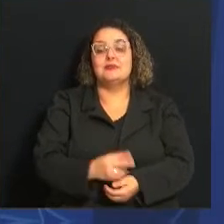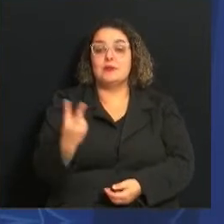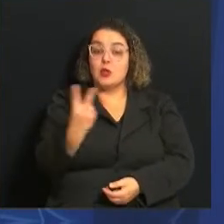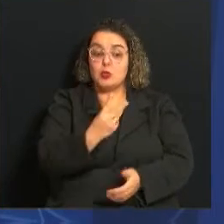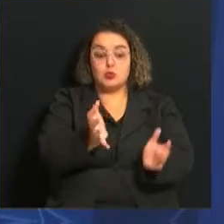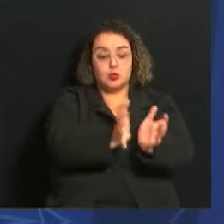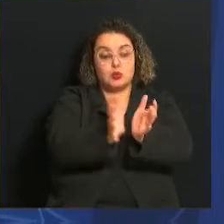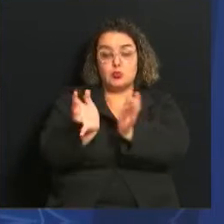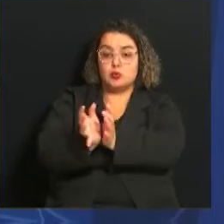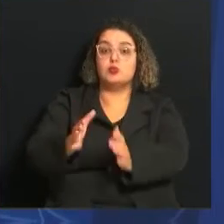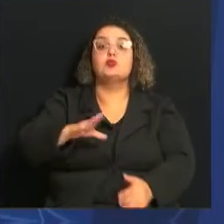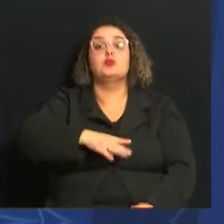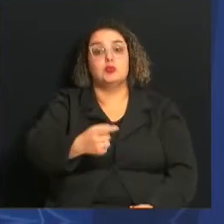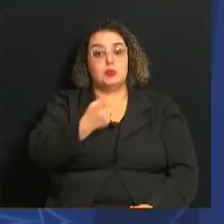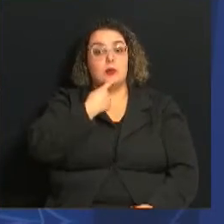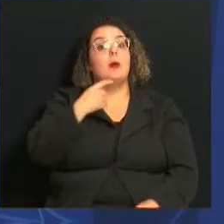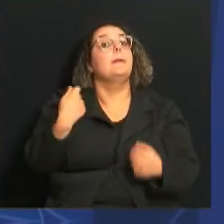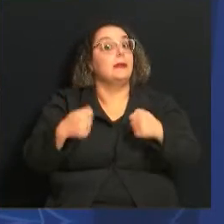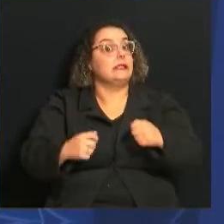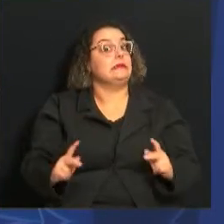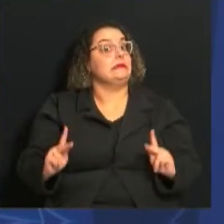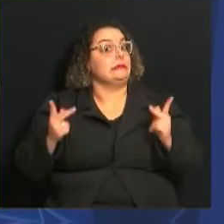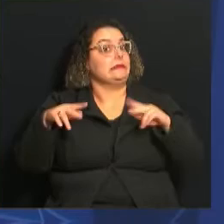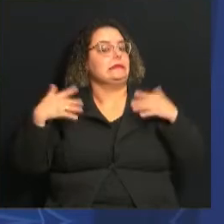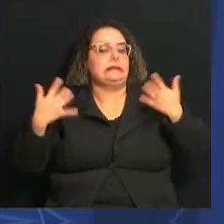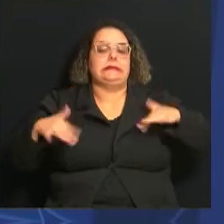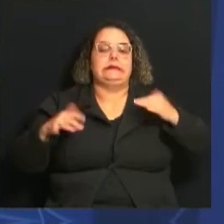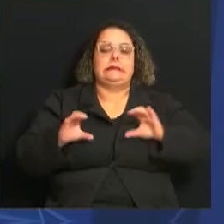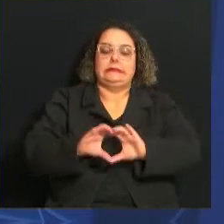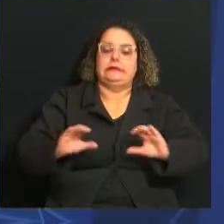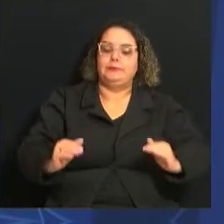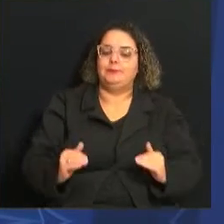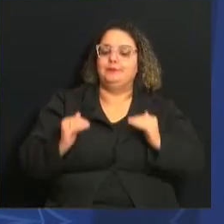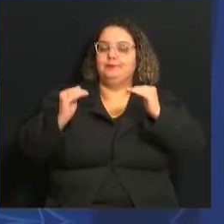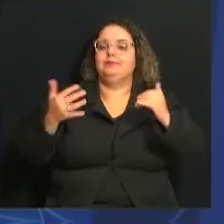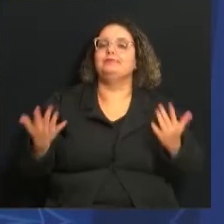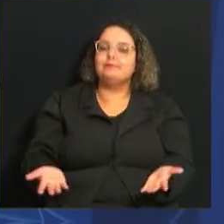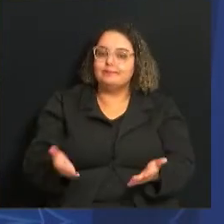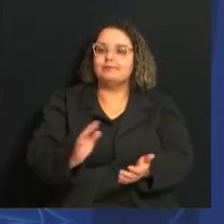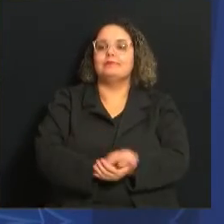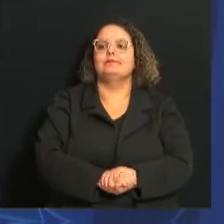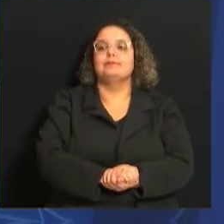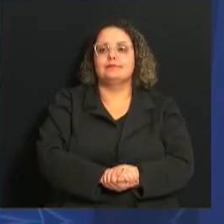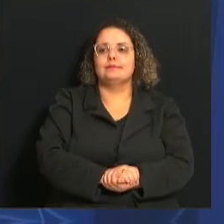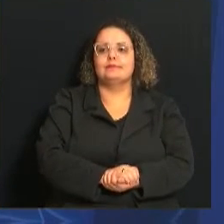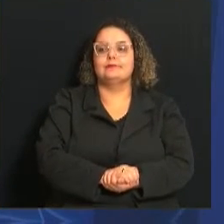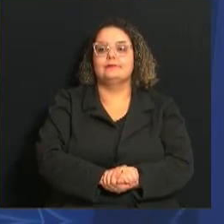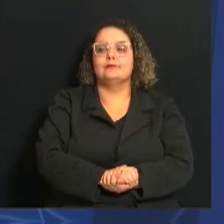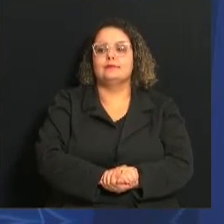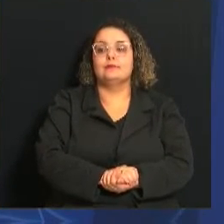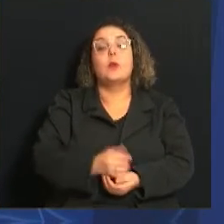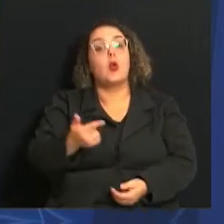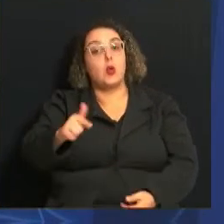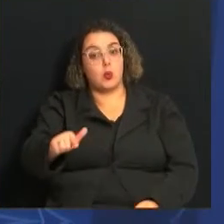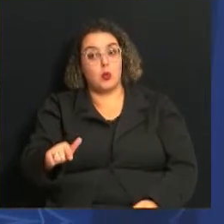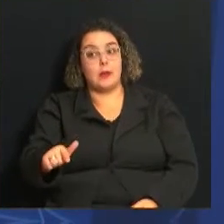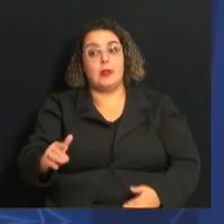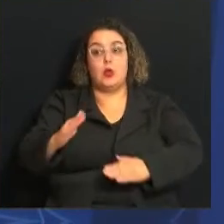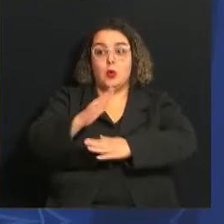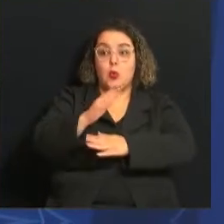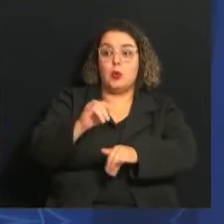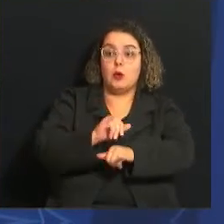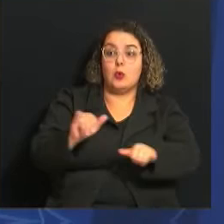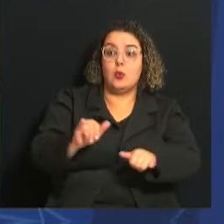Campinas precisando da vitória para sair dessas últimas colocações, hein? A gente segue aqui com o nosso Câmara